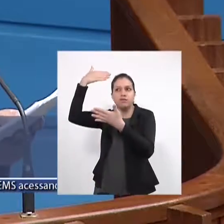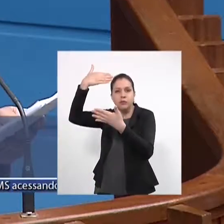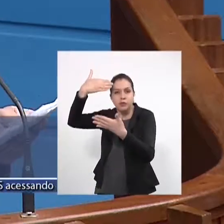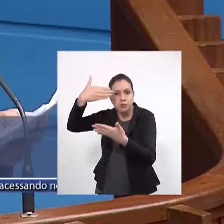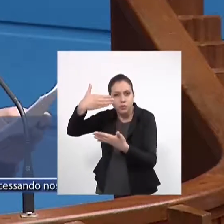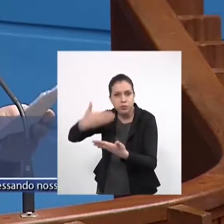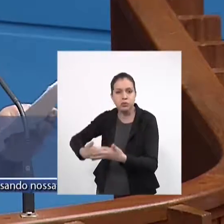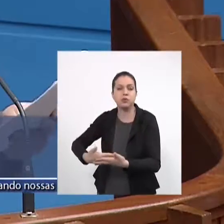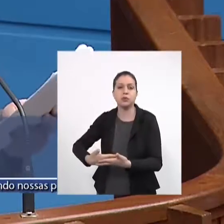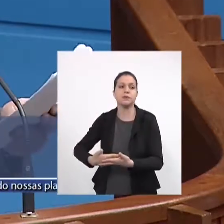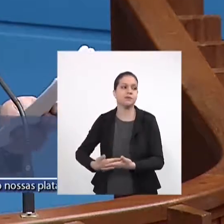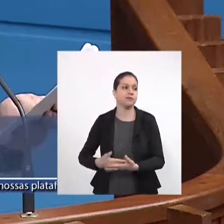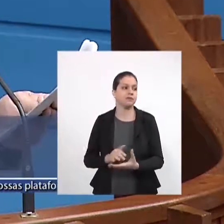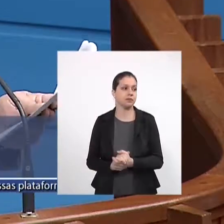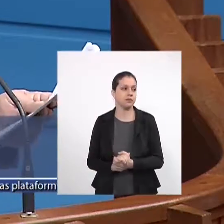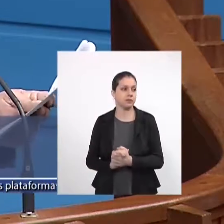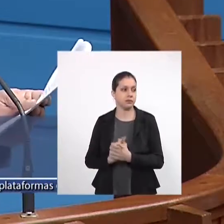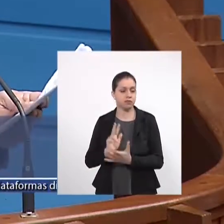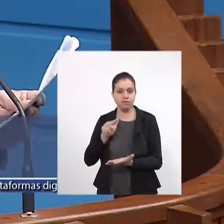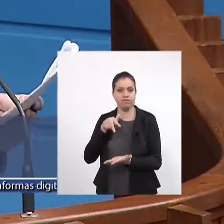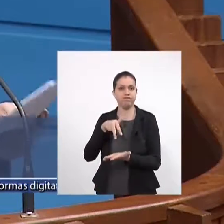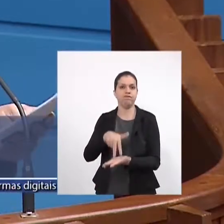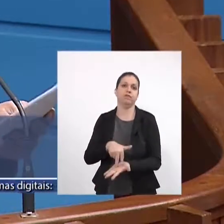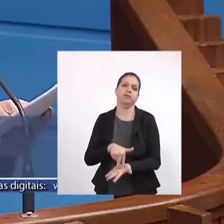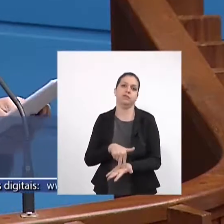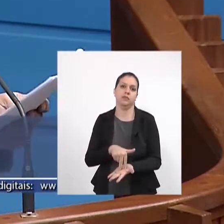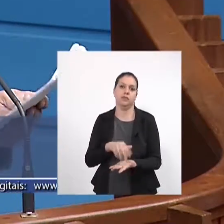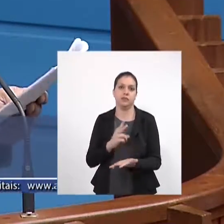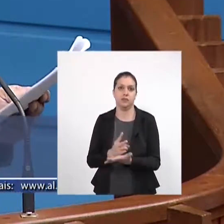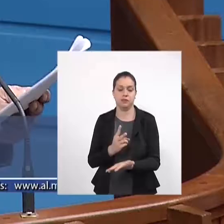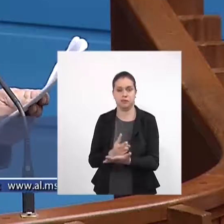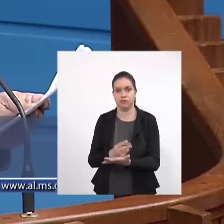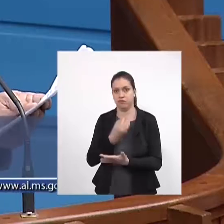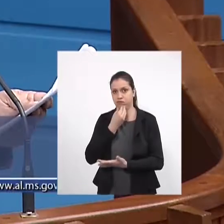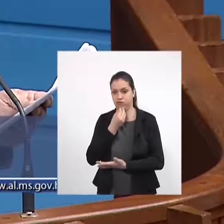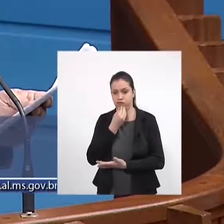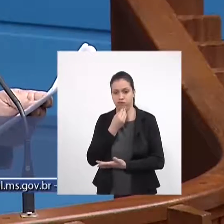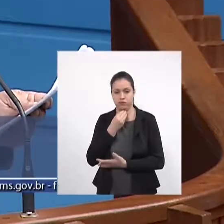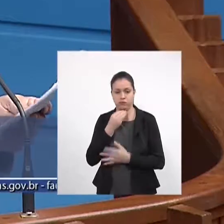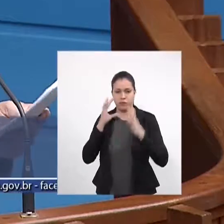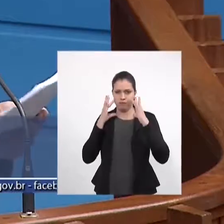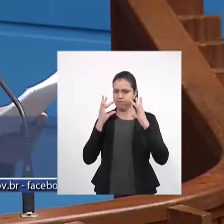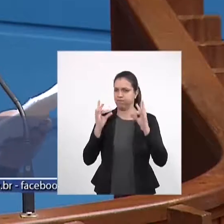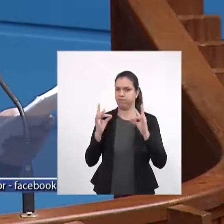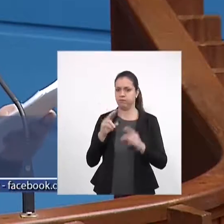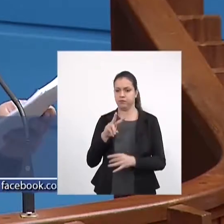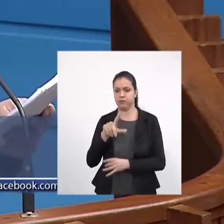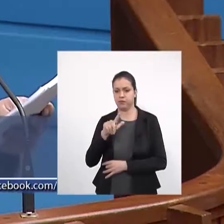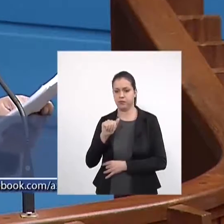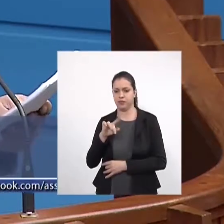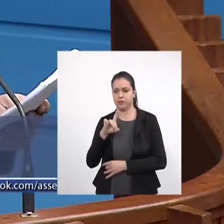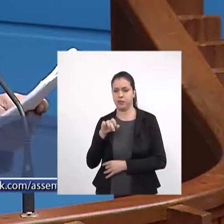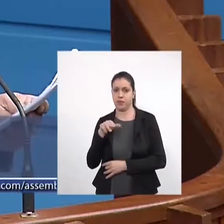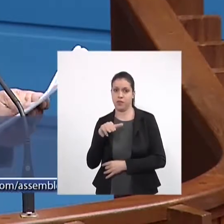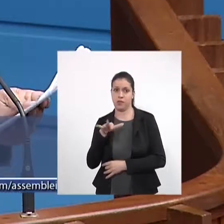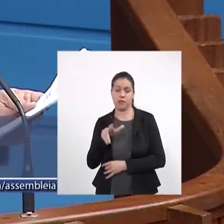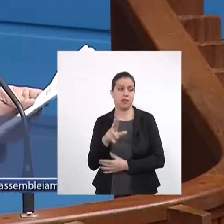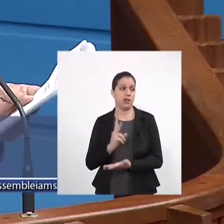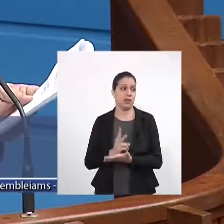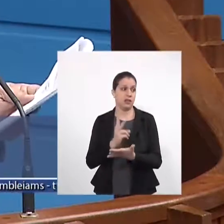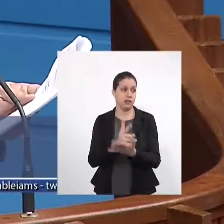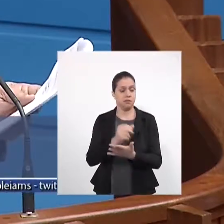Weimar, os pés no chão do sempre centrado Vladimiro do Amaral e a perseverança